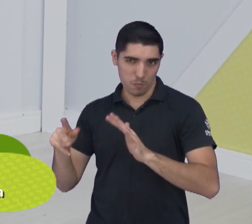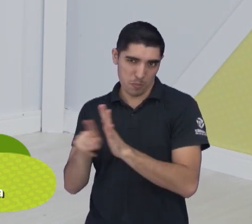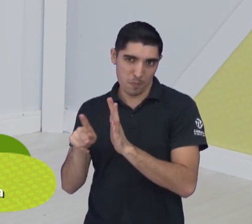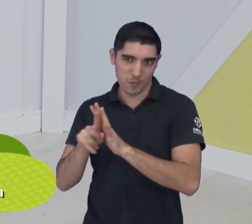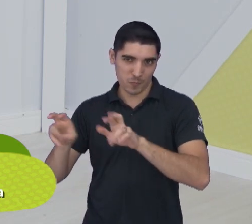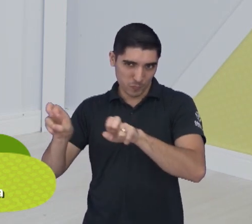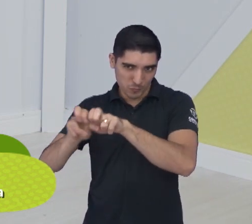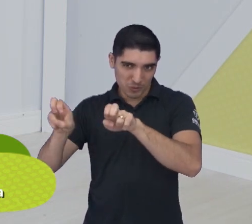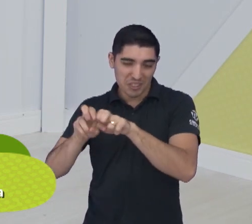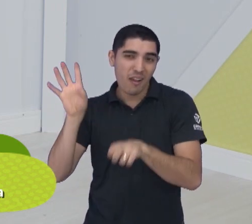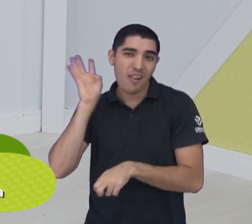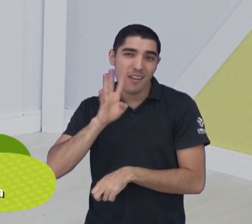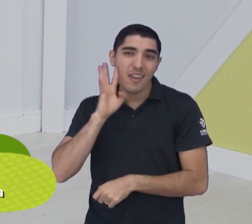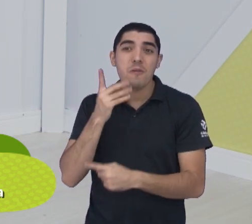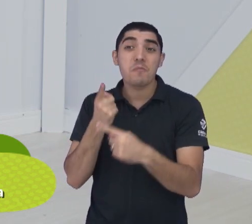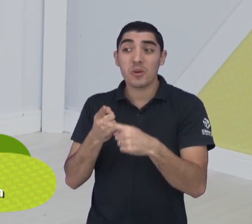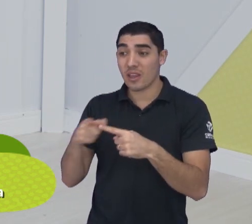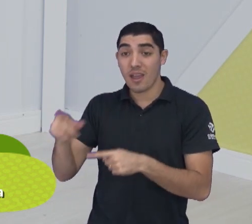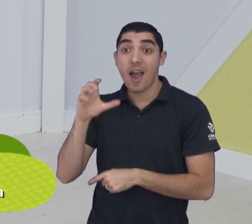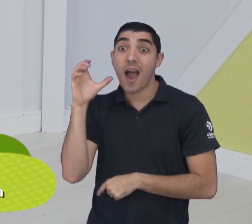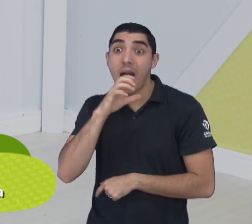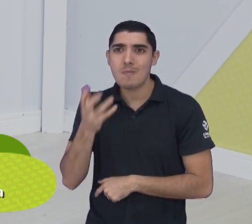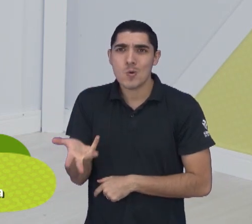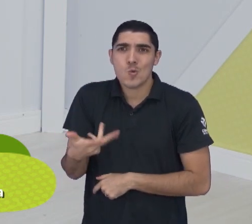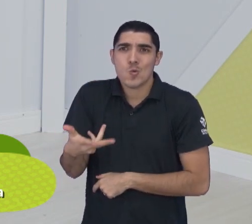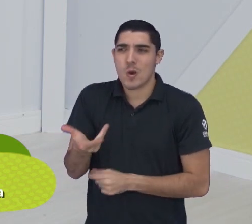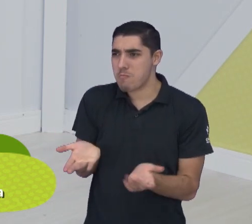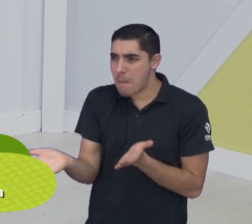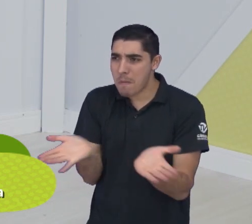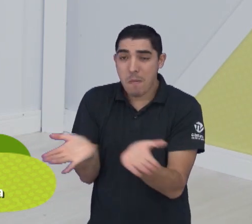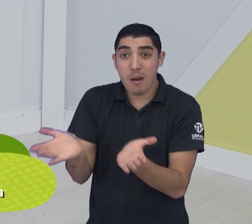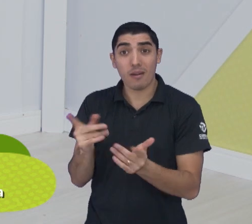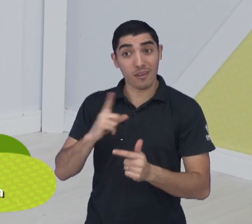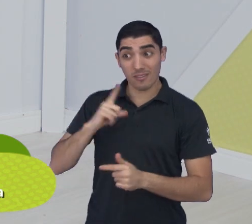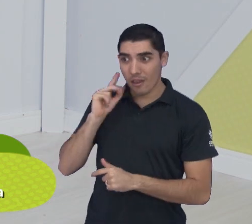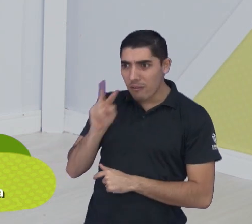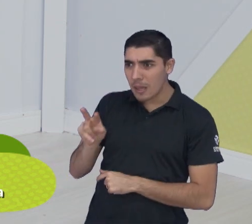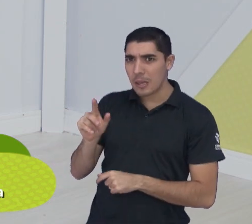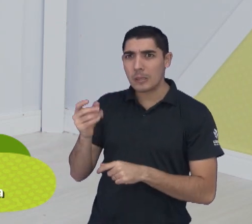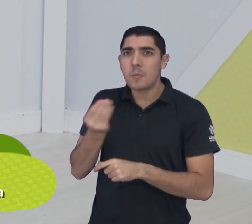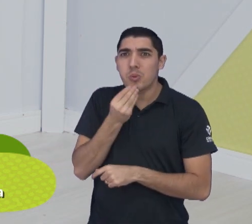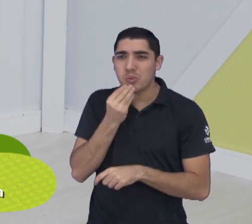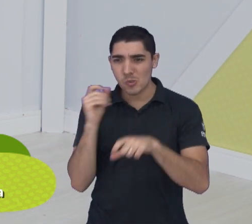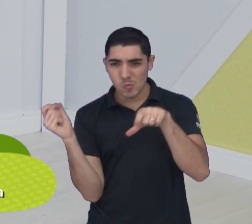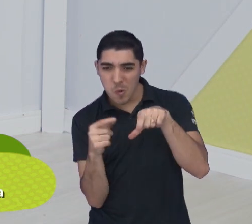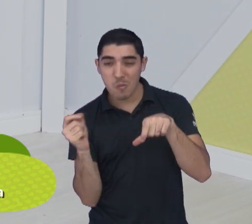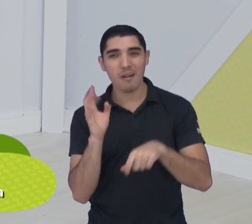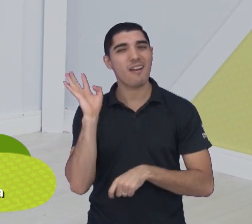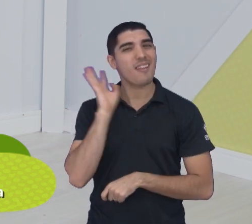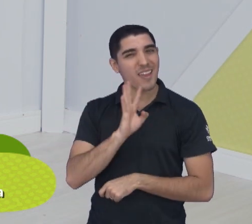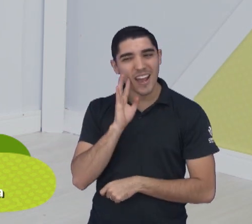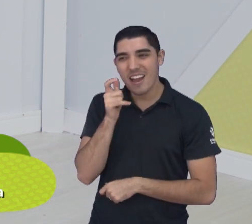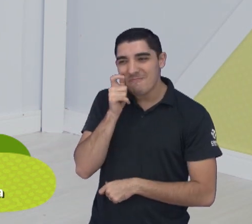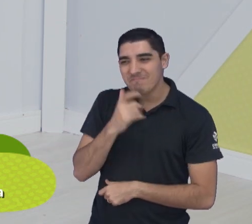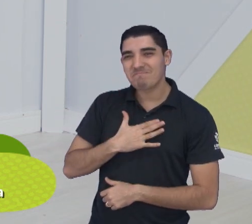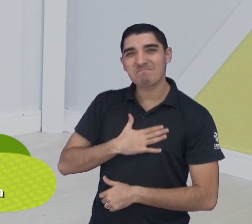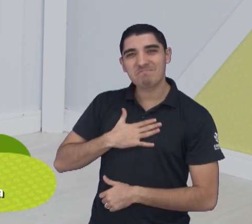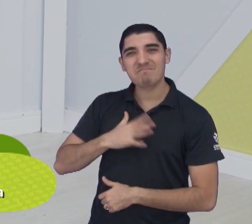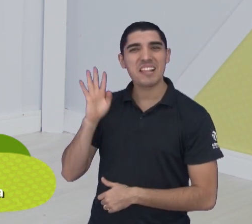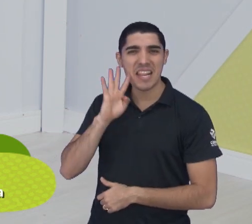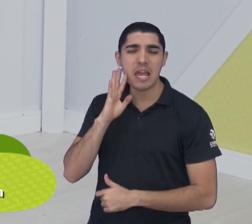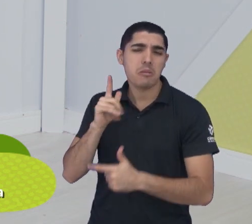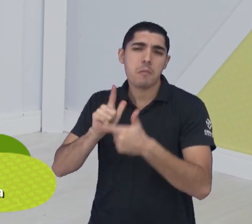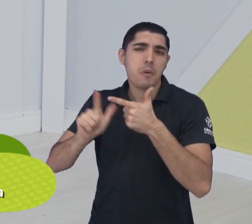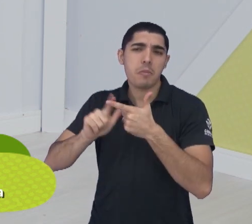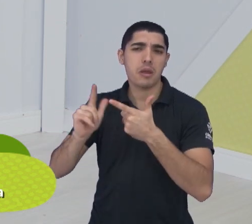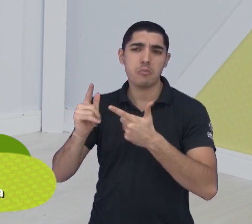aí, né, da rapidez, da velocidade do jogo, ainda quando tem grandes lances como foi esse, dá mais gosto de ver ainda, independente do posicionamento na